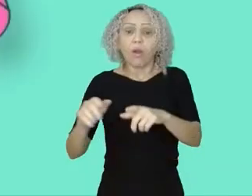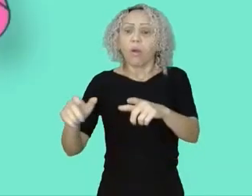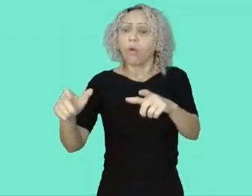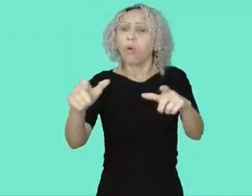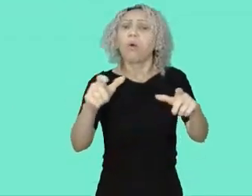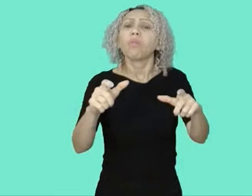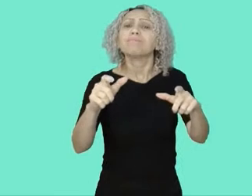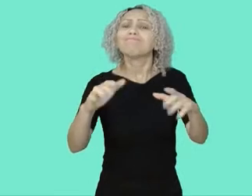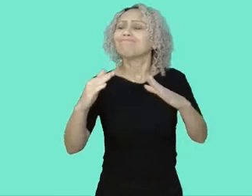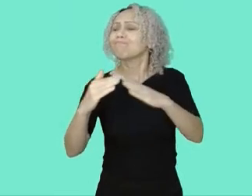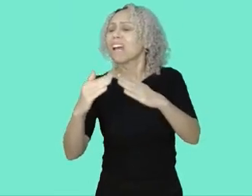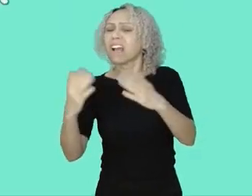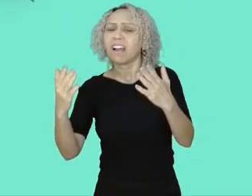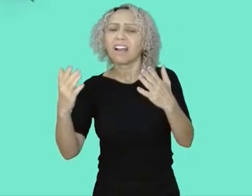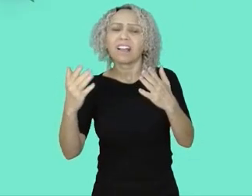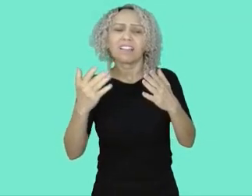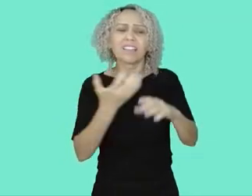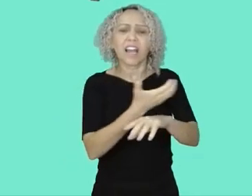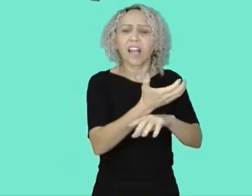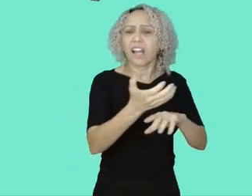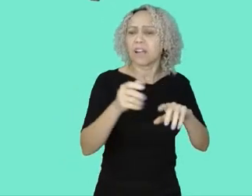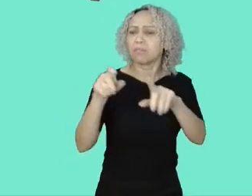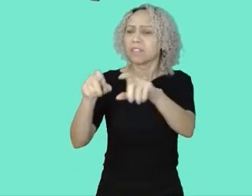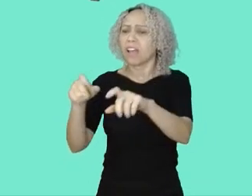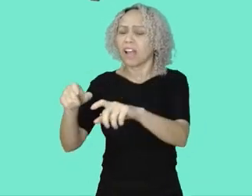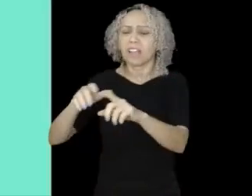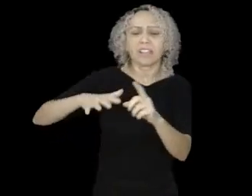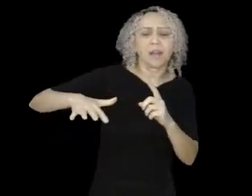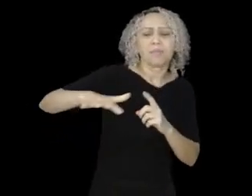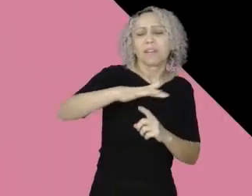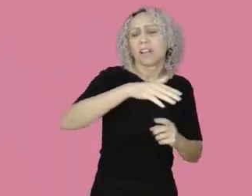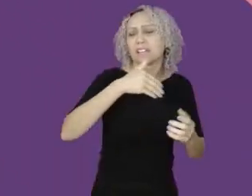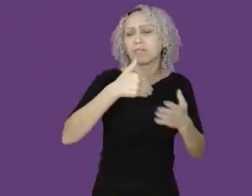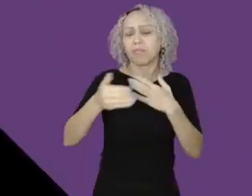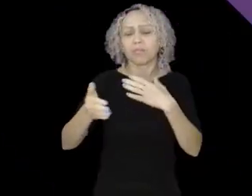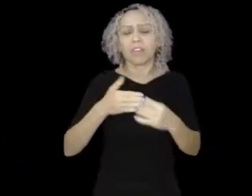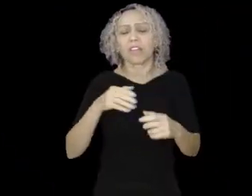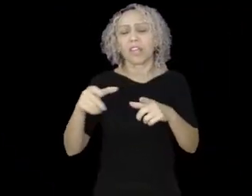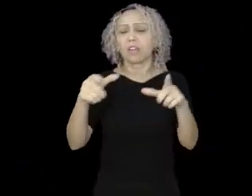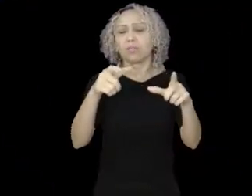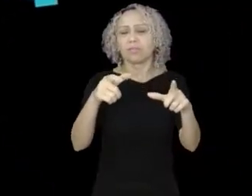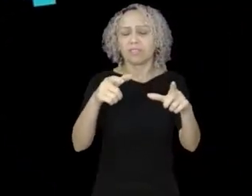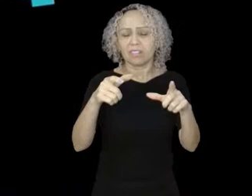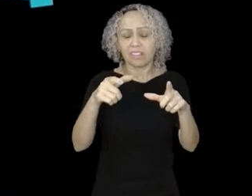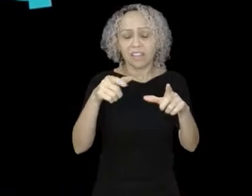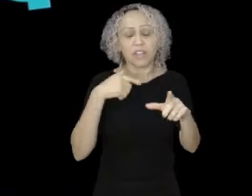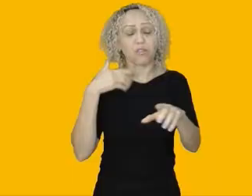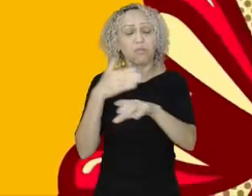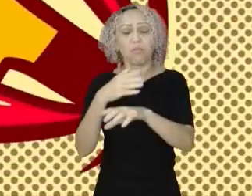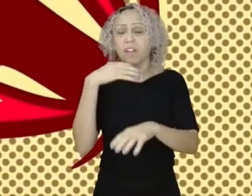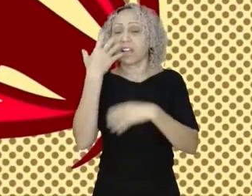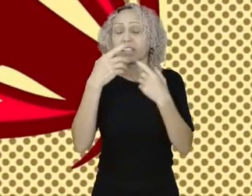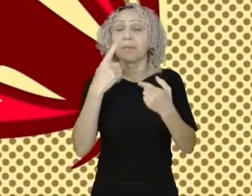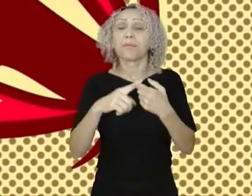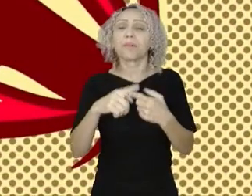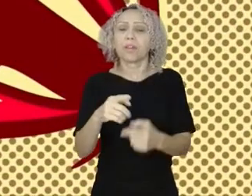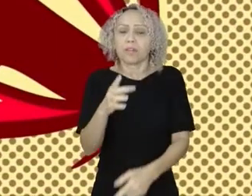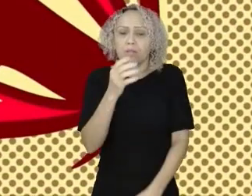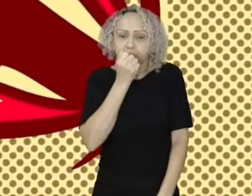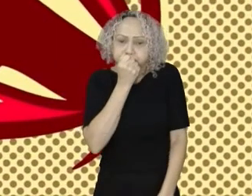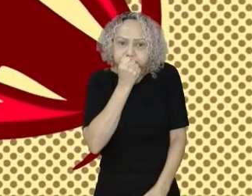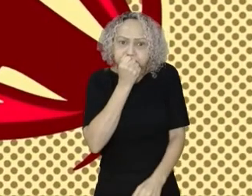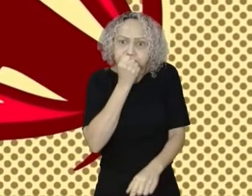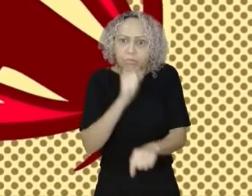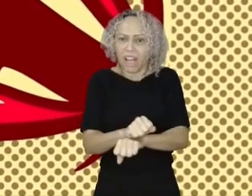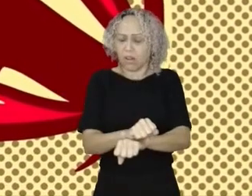Seja em casa, no campo, na rua ou na praça. Chega de mordaça,